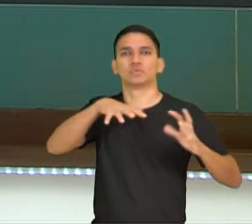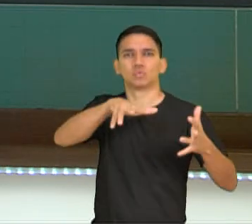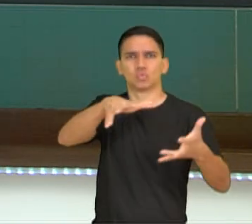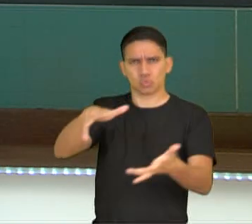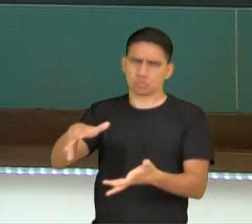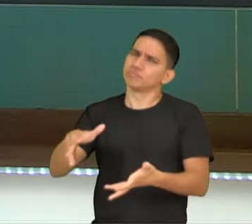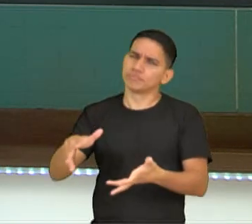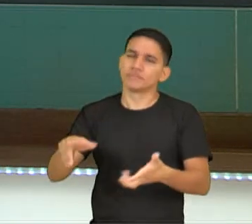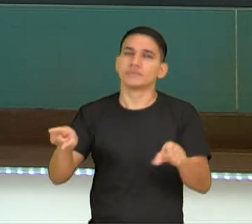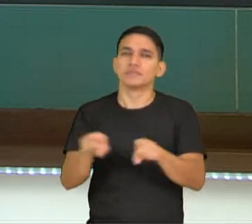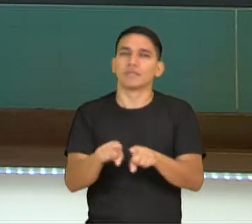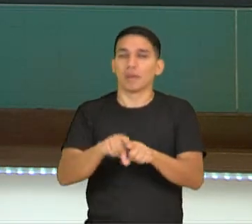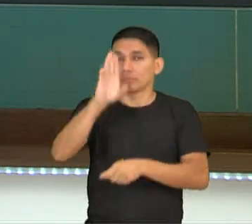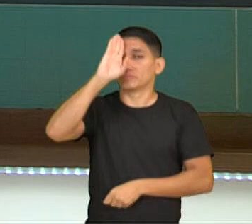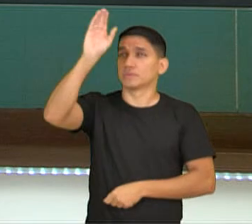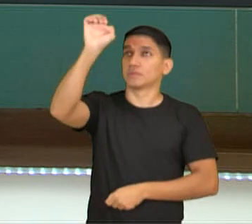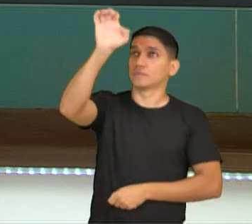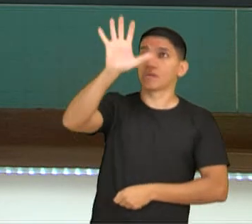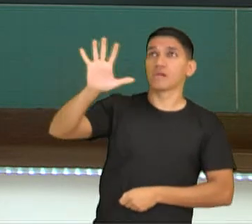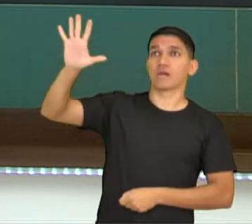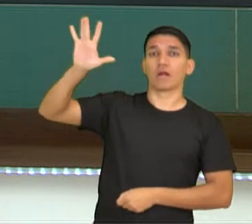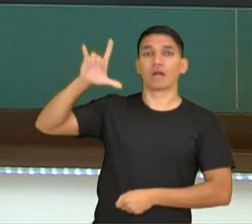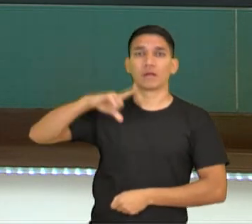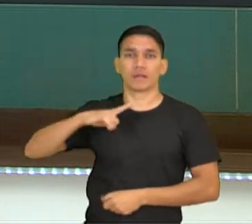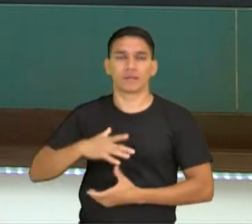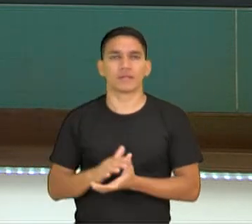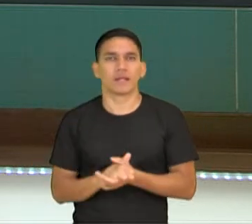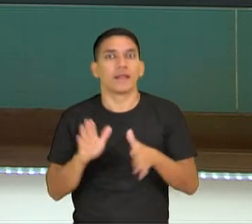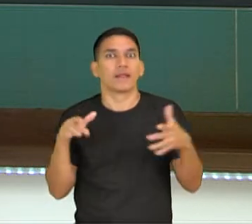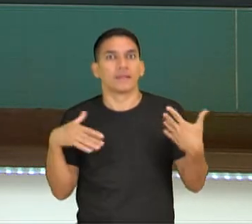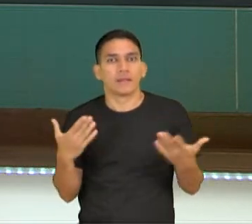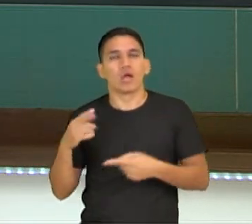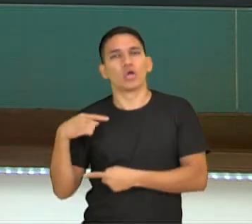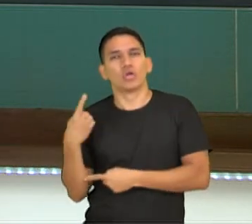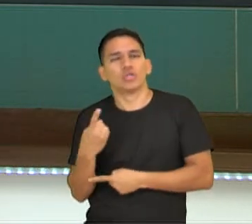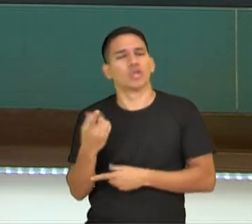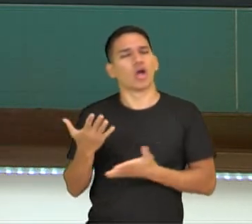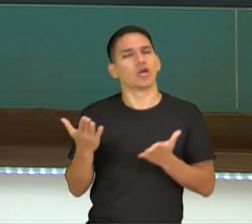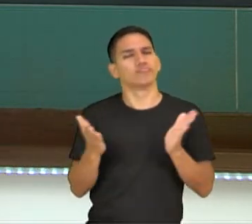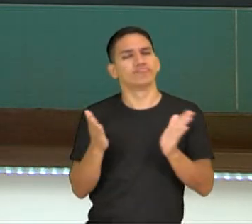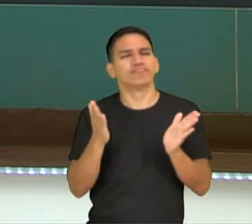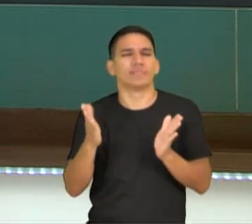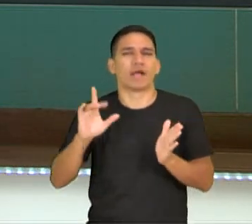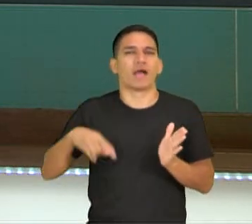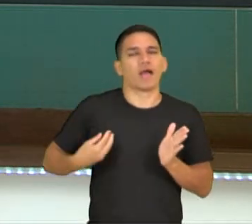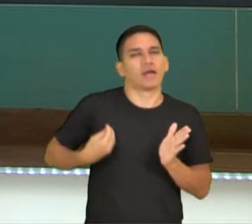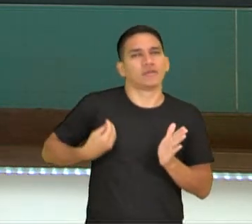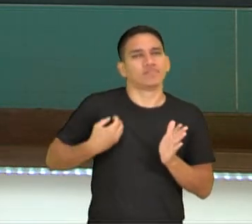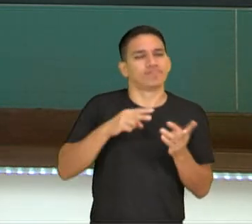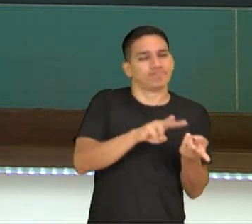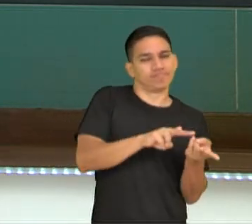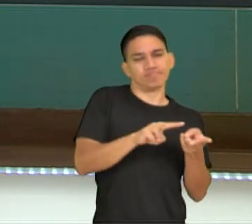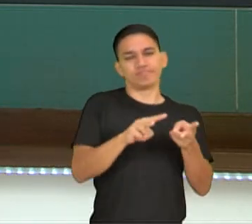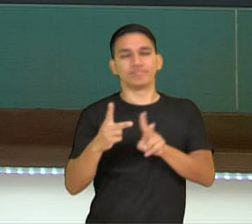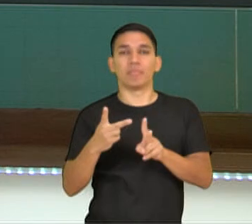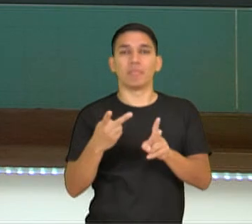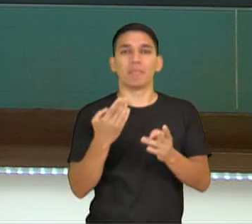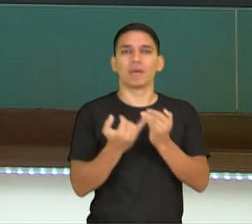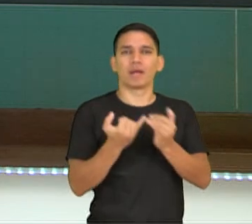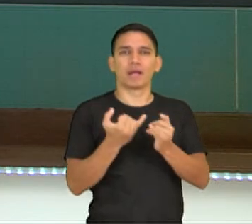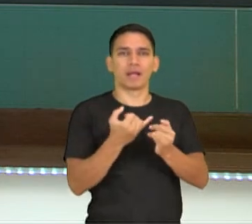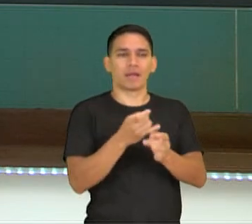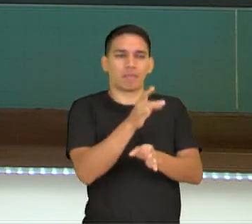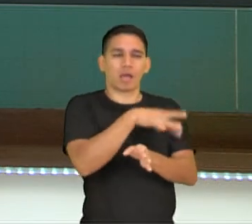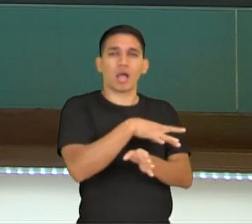e principalmente sobre a Europa. Então, nós estamos vivendo um certo período de transição, saindo daquele mundo antigo